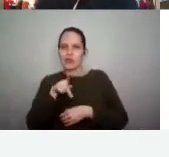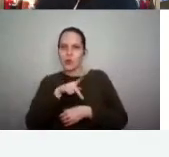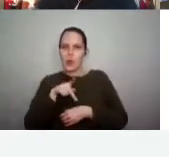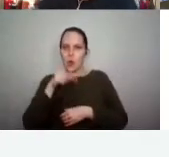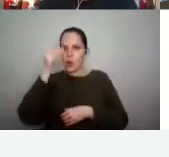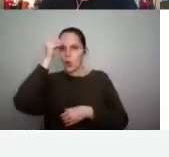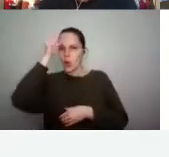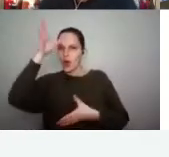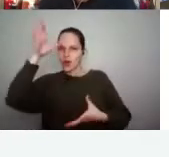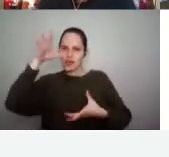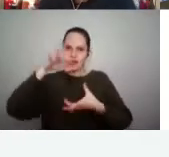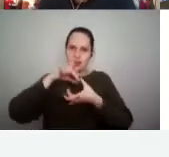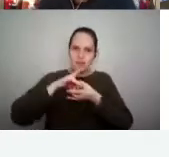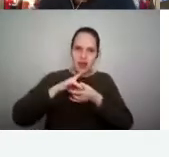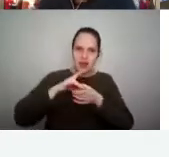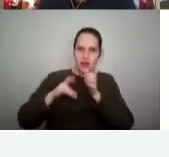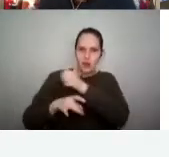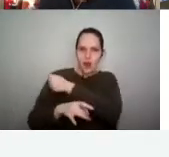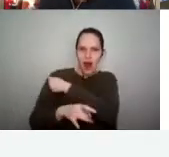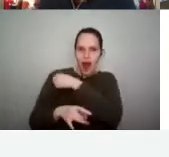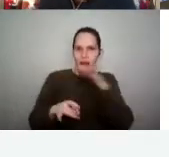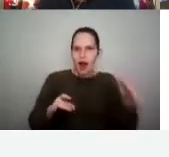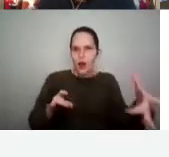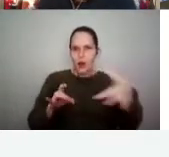se dando sempre de uma forma muito